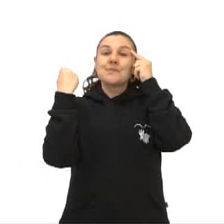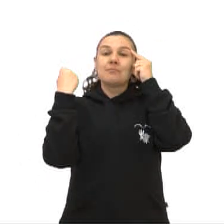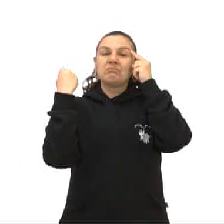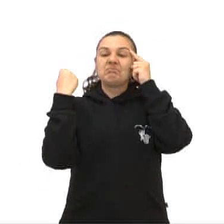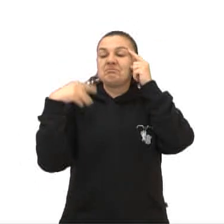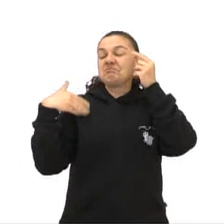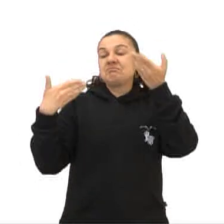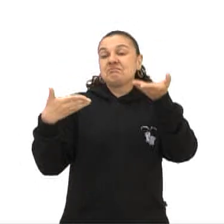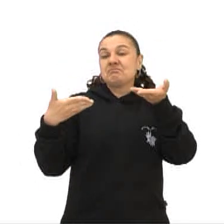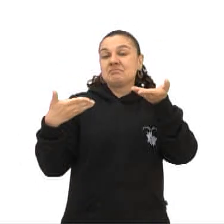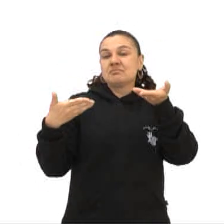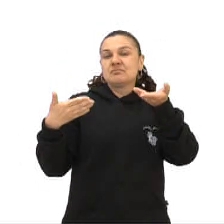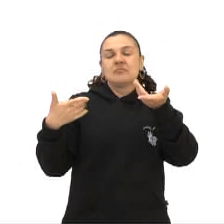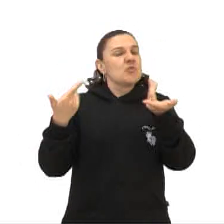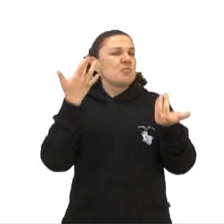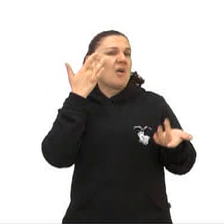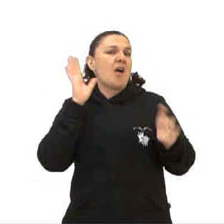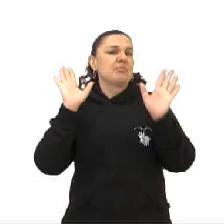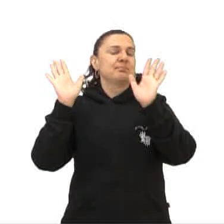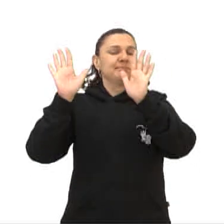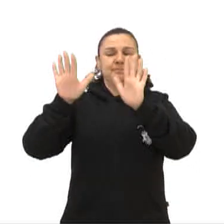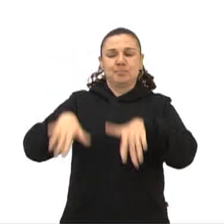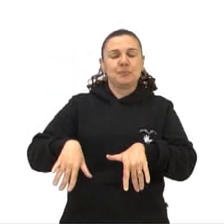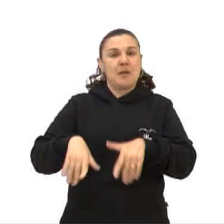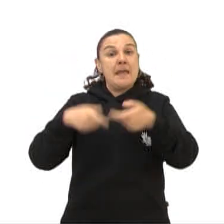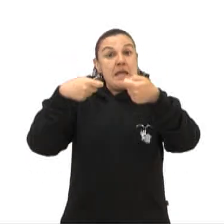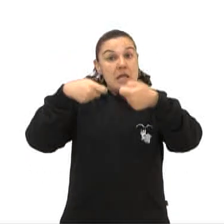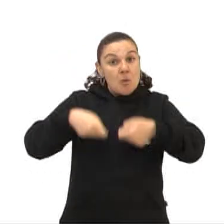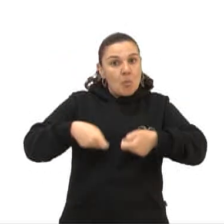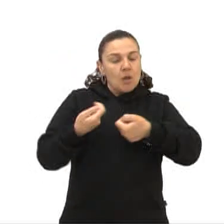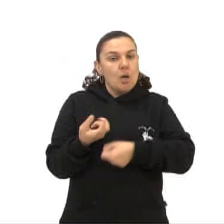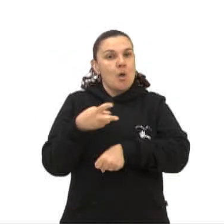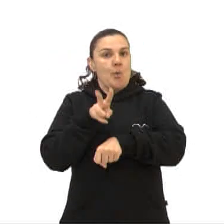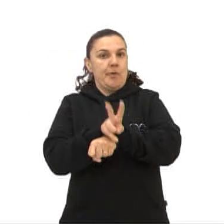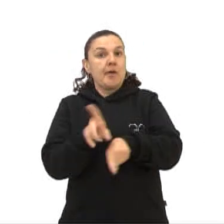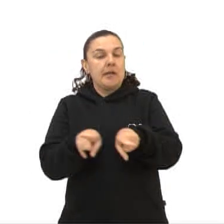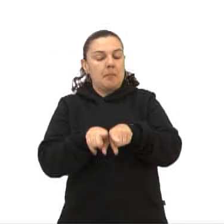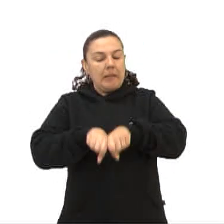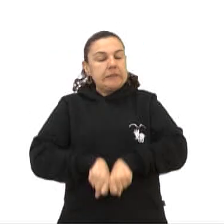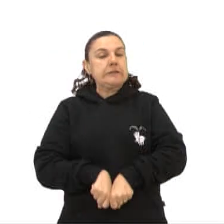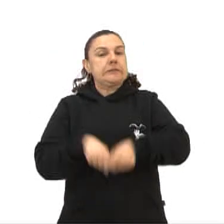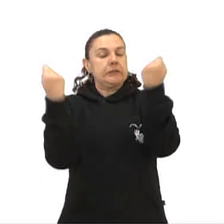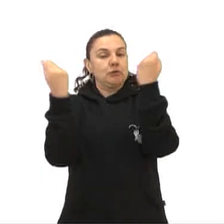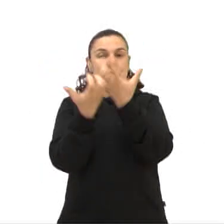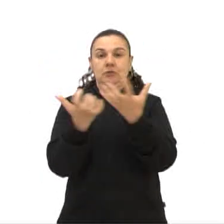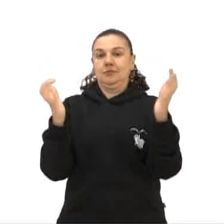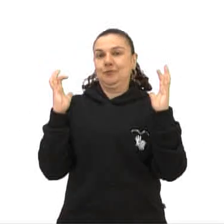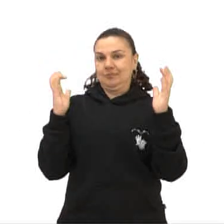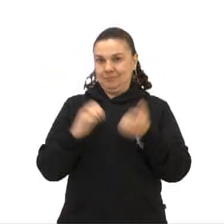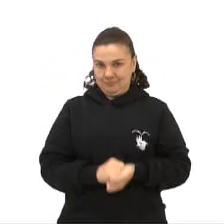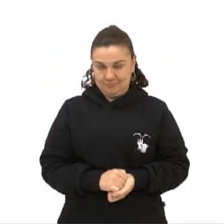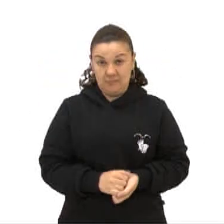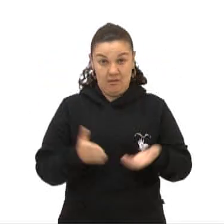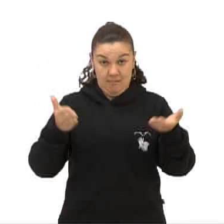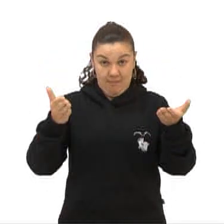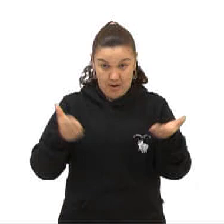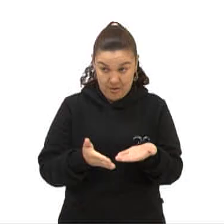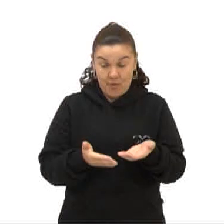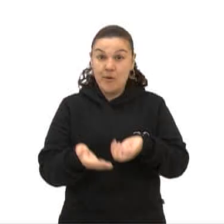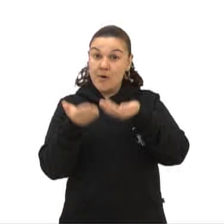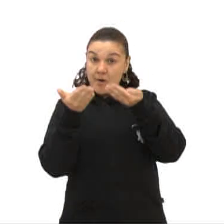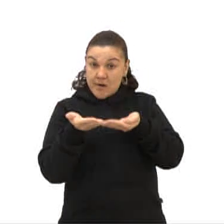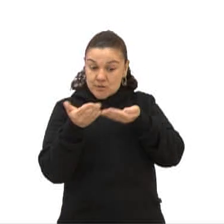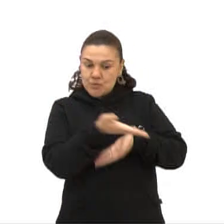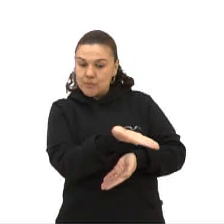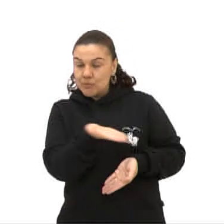vezes não estava consciente para a necessidade do cuidado e também da degradação do meio ambiente. Agora, esses jovens